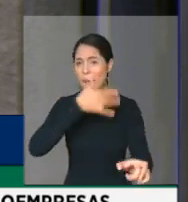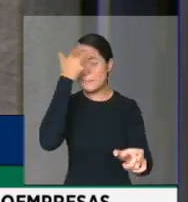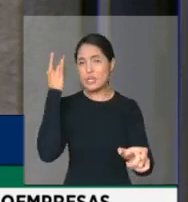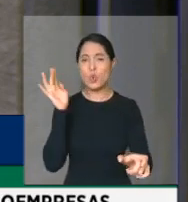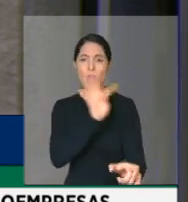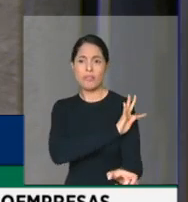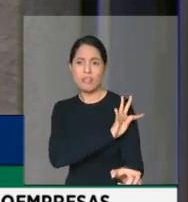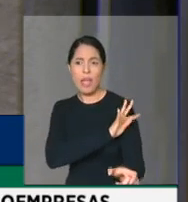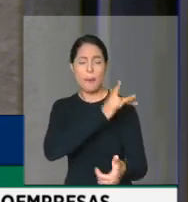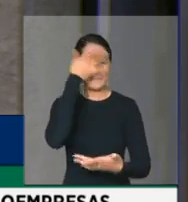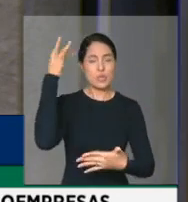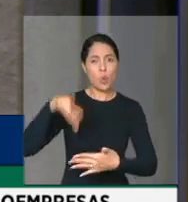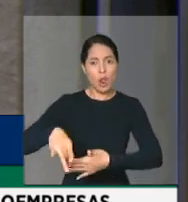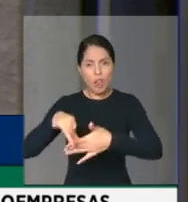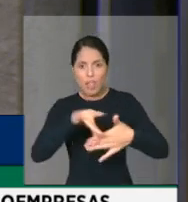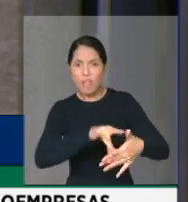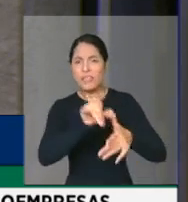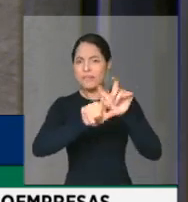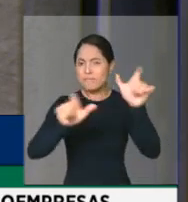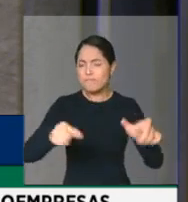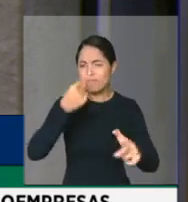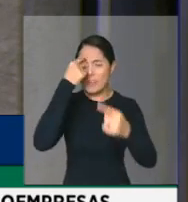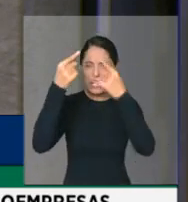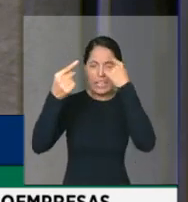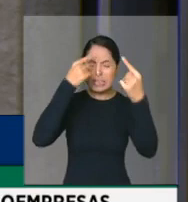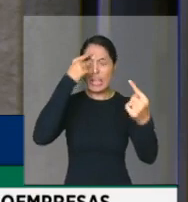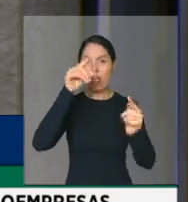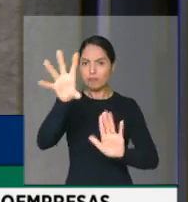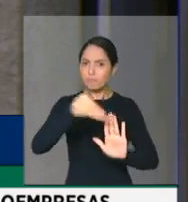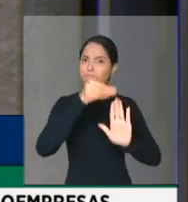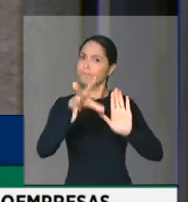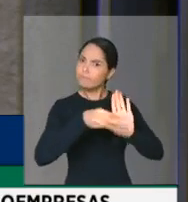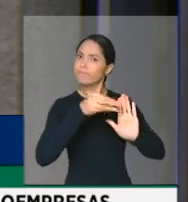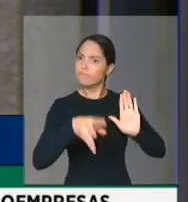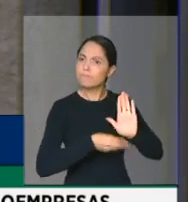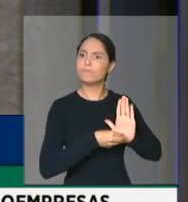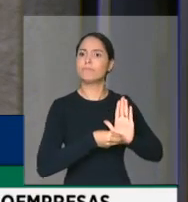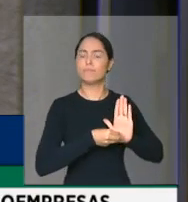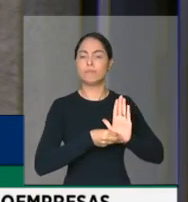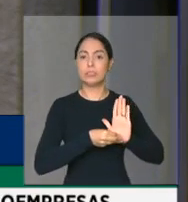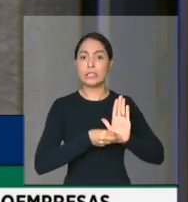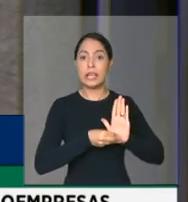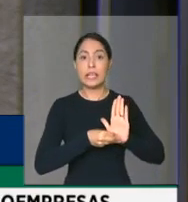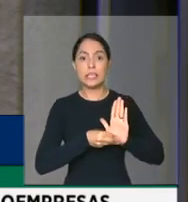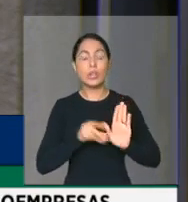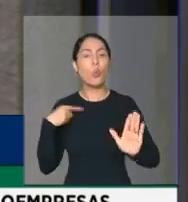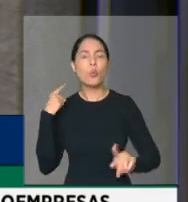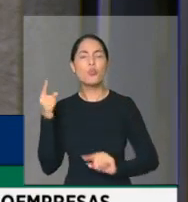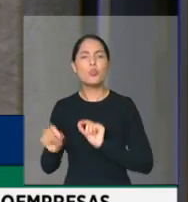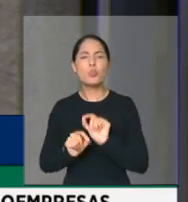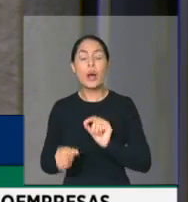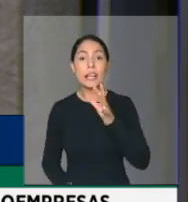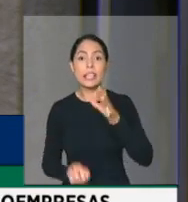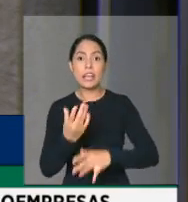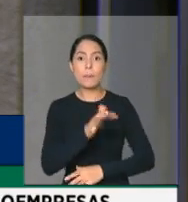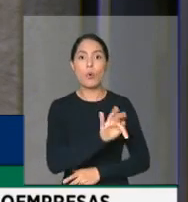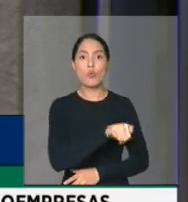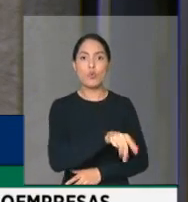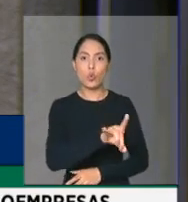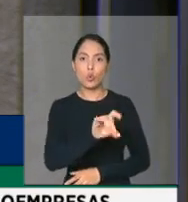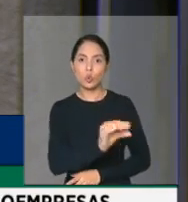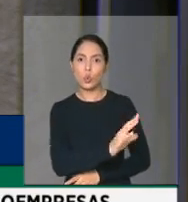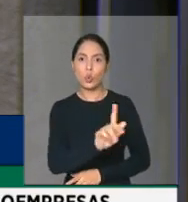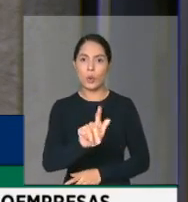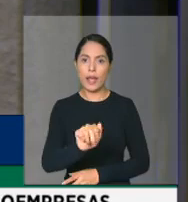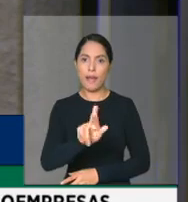vários dos nossos líderes, também da própria equipe da economia, criamos um fundo garantidor. O que é esse fundo garantidor?